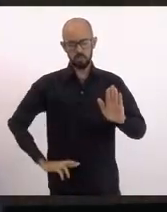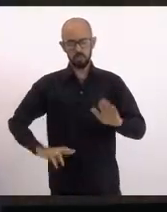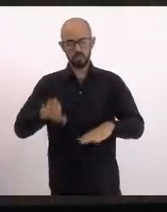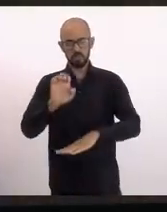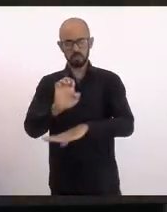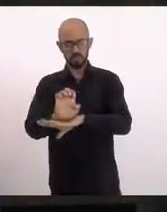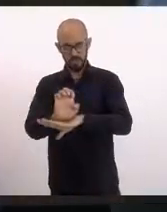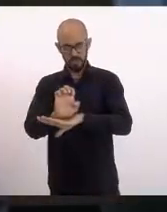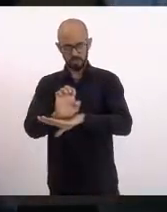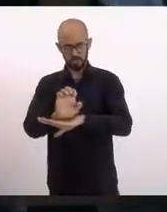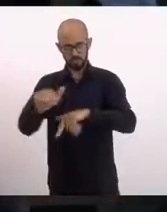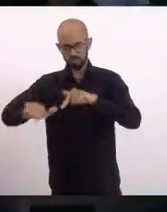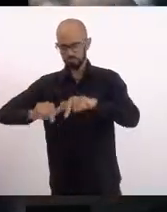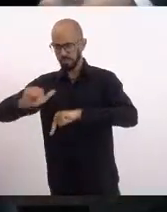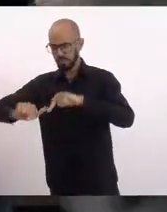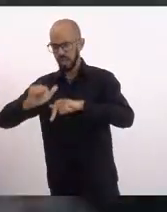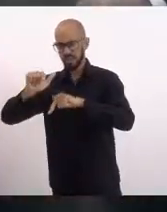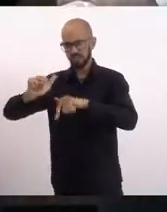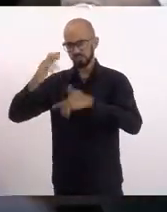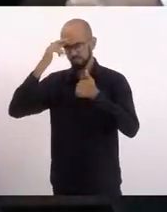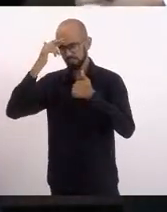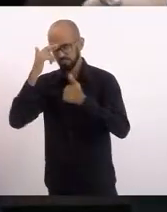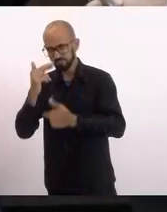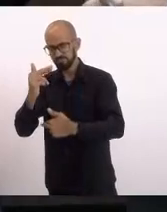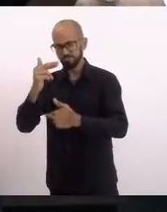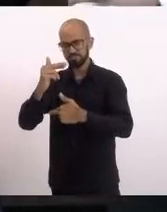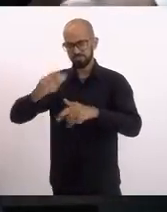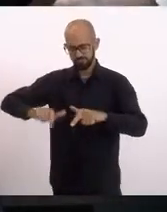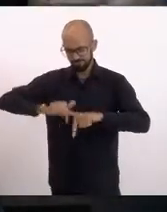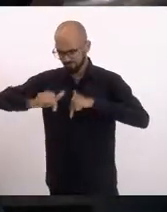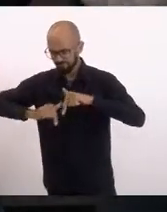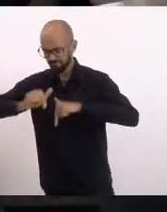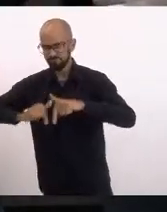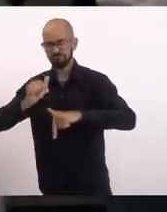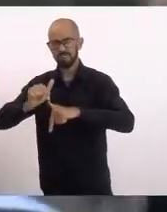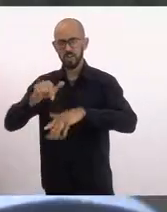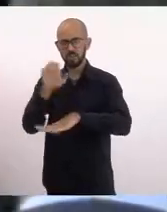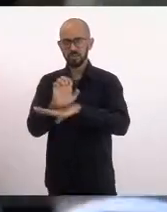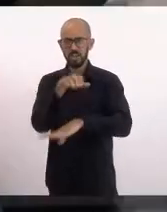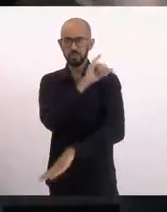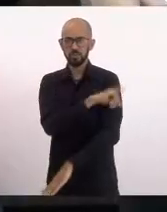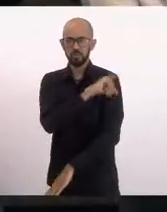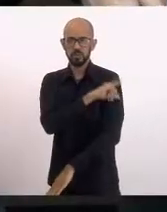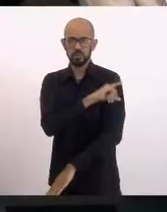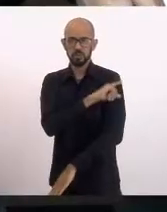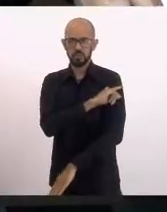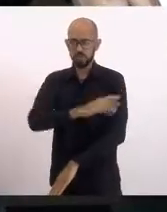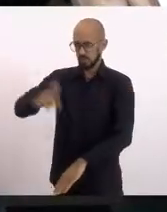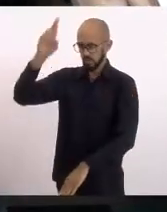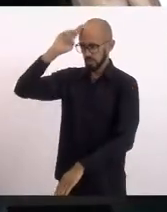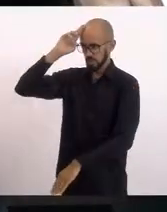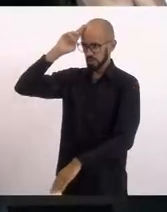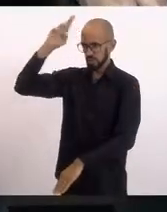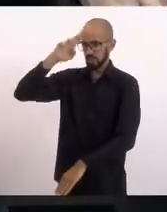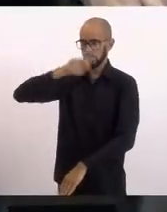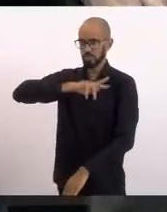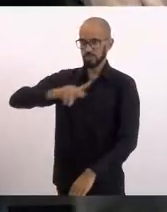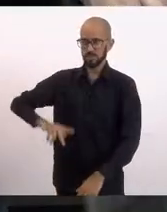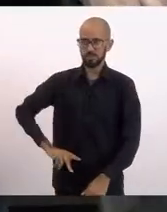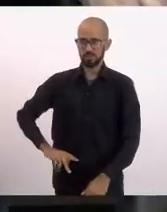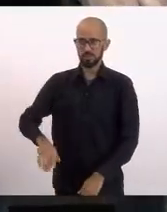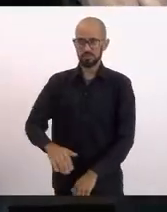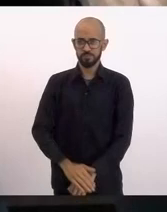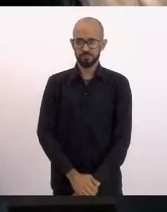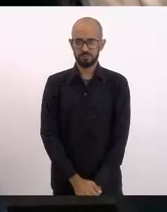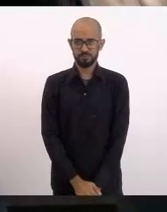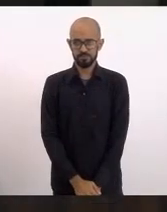honra, lealdade, dedicação ao povo do Estado do Rio de Janeiro. Senhor presidente... Um instante, por favor.